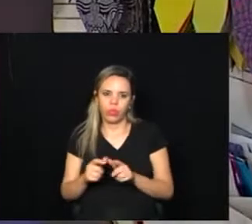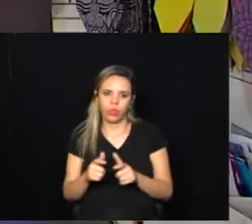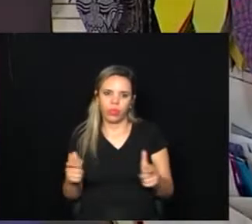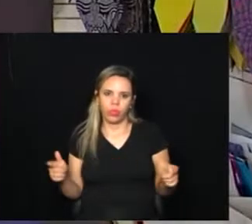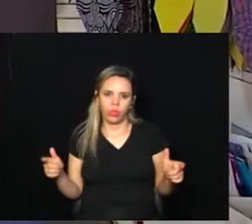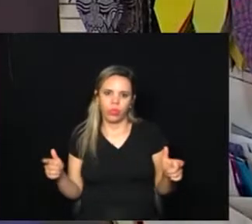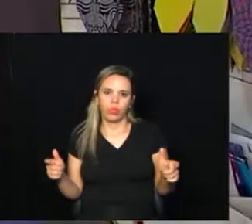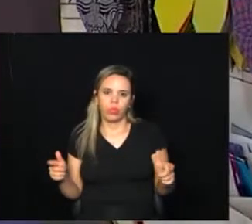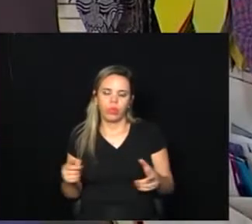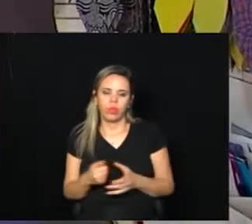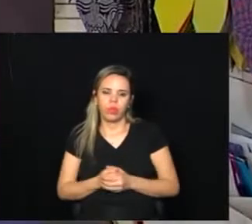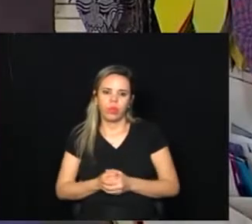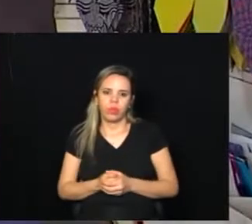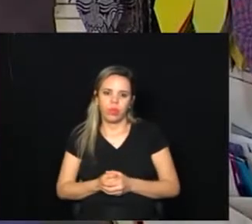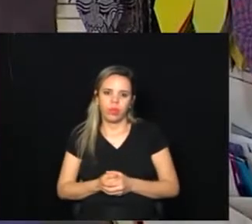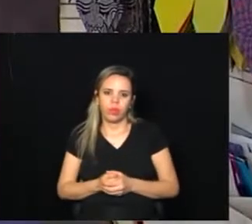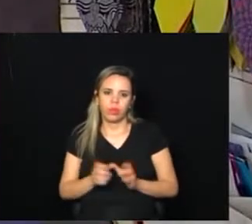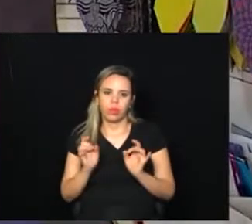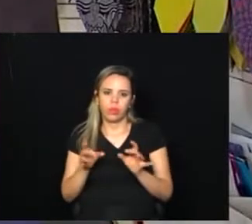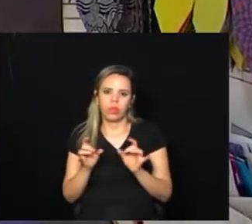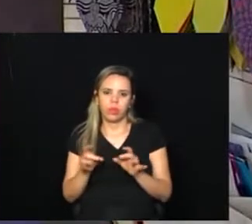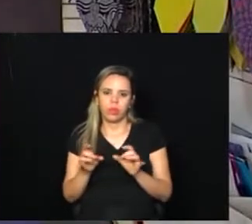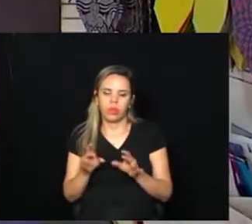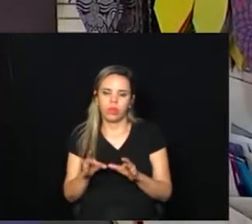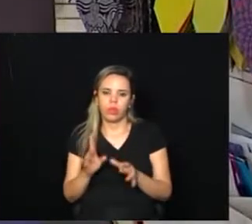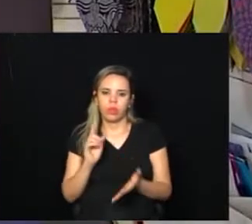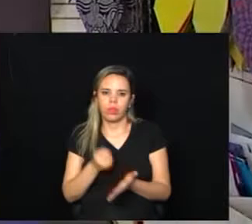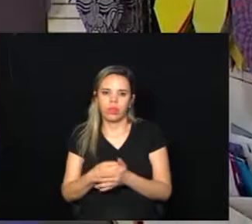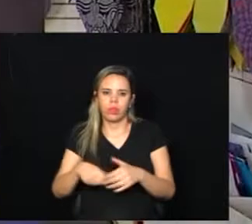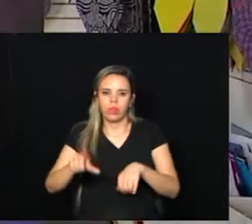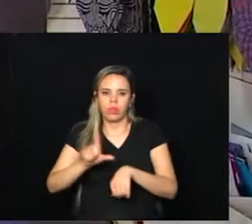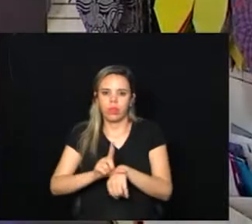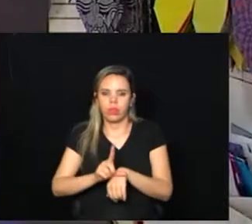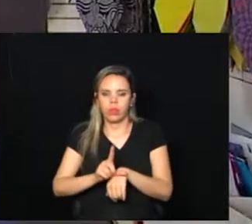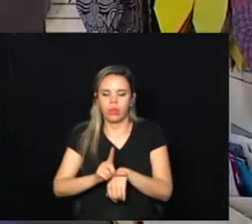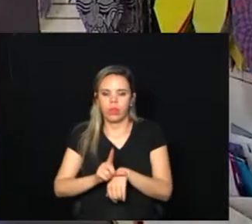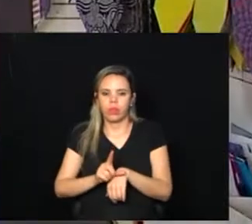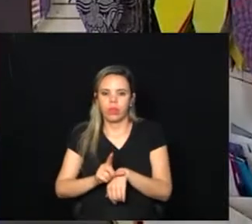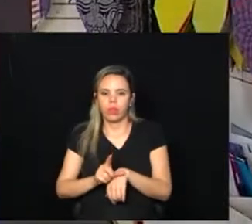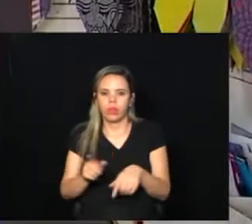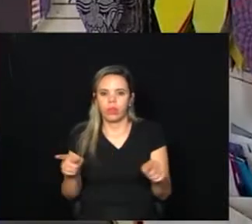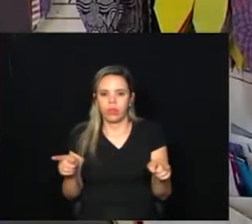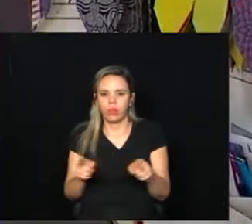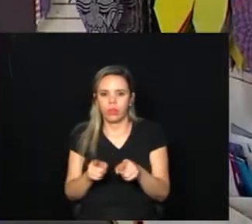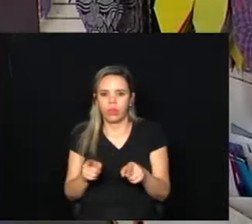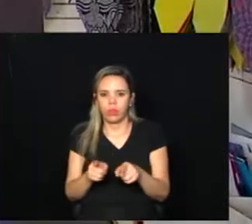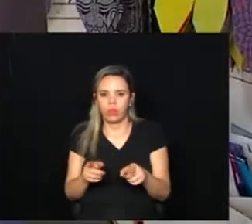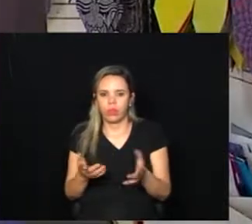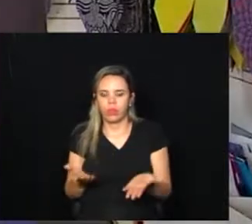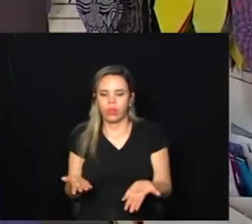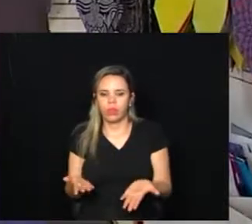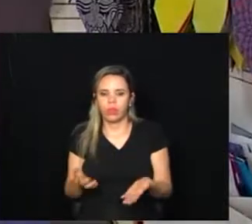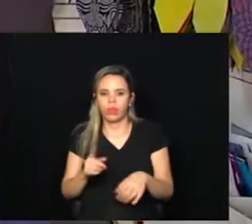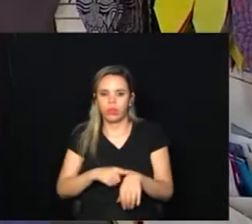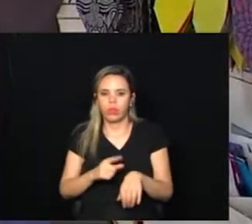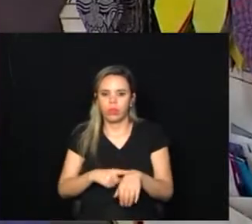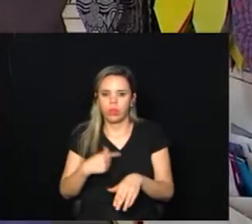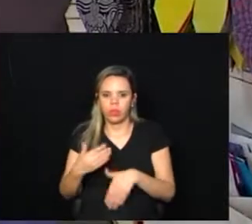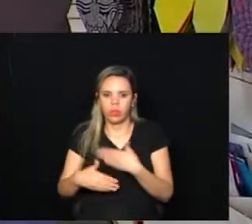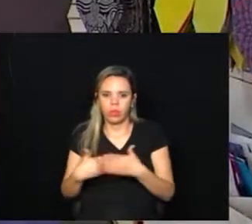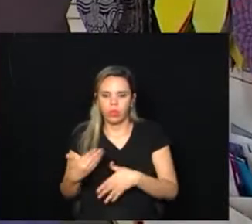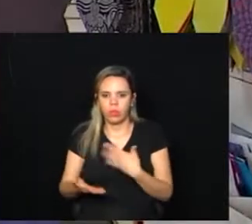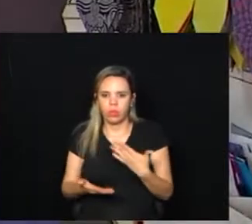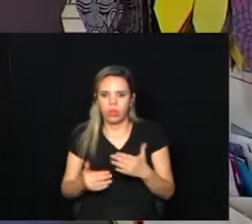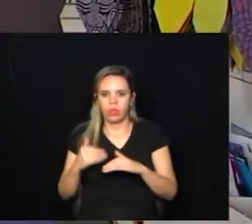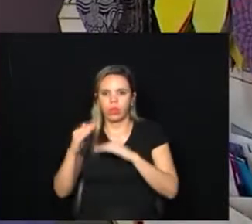mais as vendas. Aí foi onde eu decidi abrir a loja. Quando eu abri, era só um pedacinho aqui no cantinho. Aí, com o tempo, a